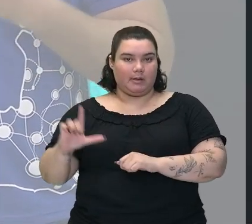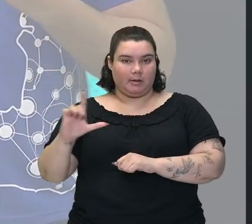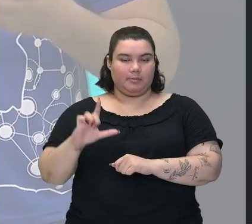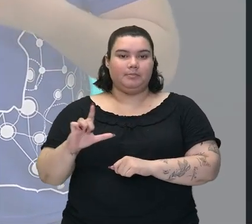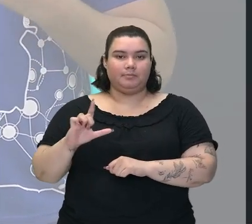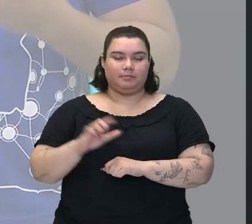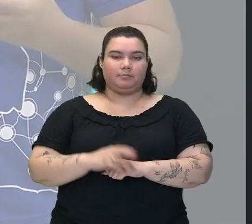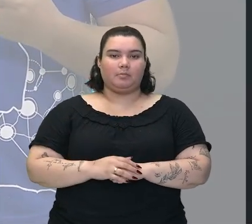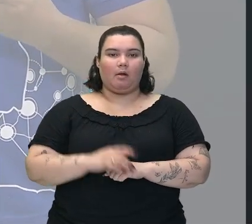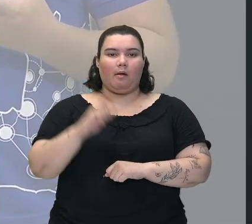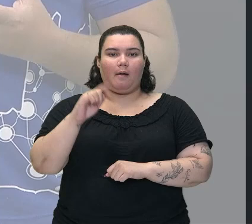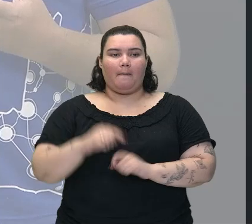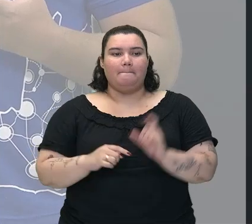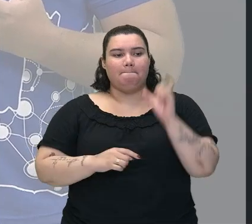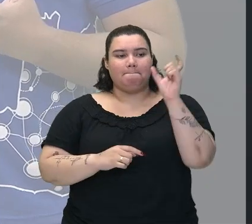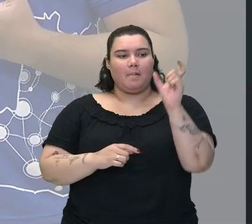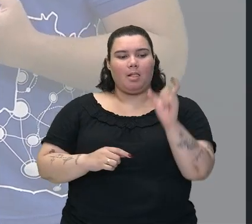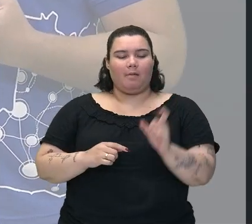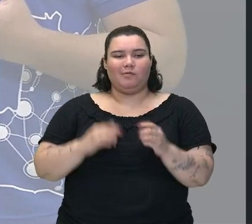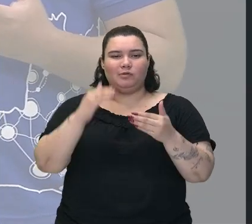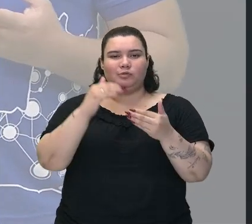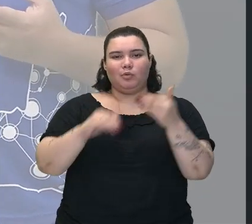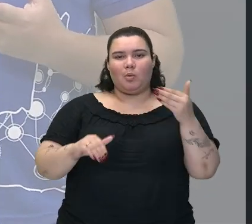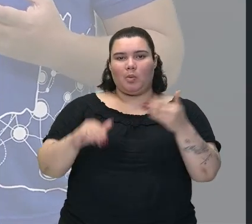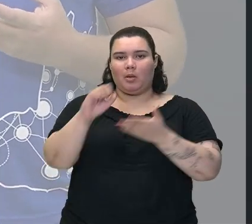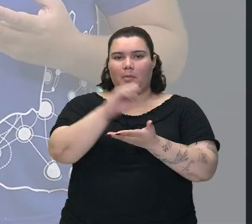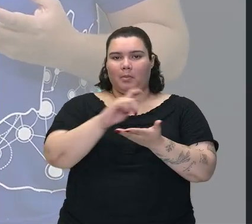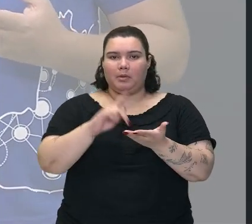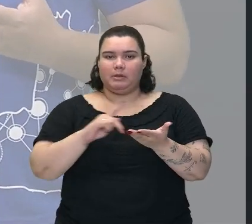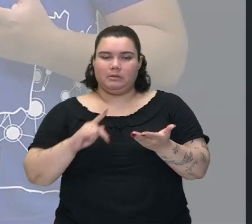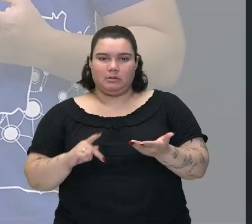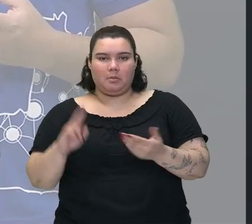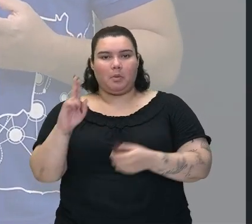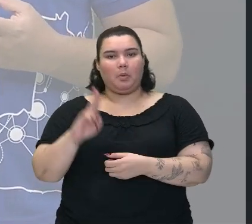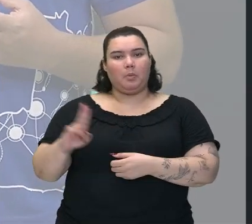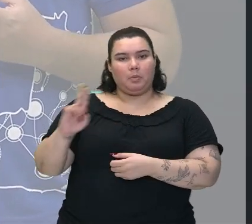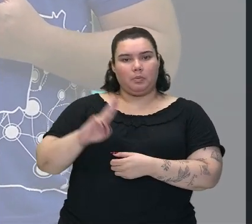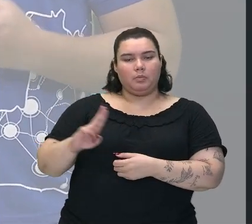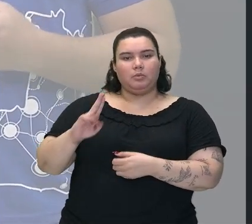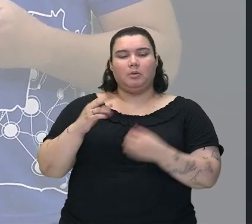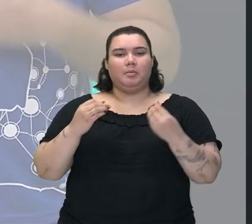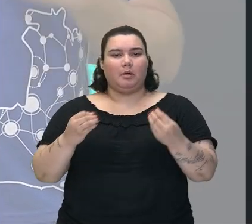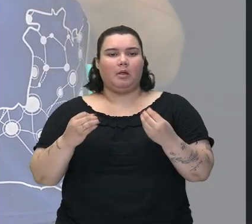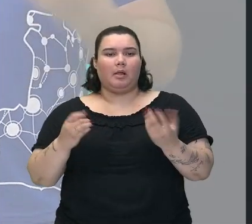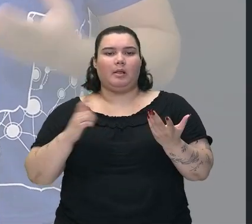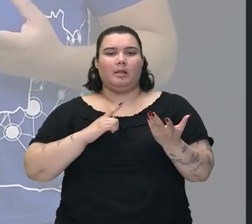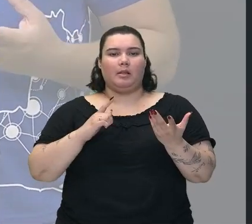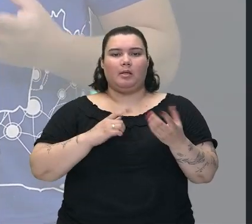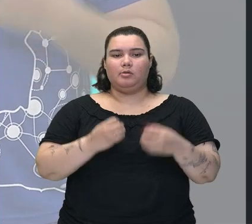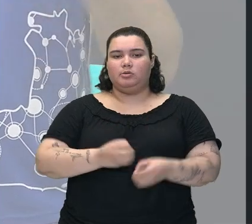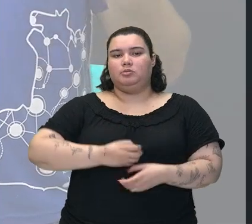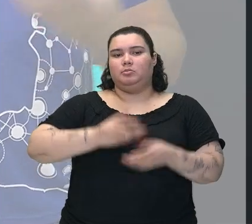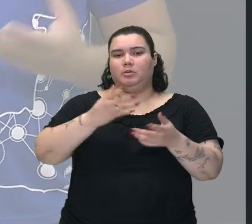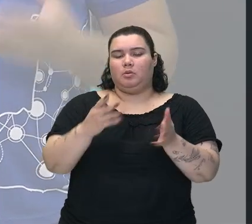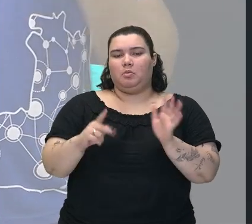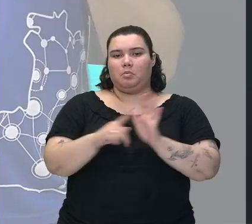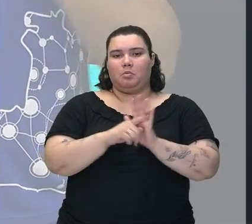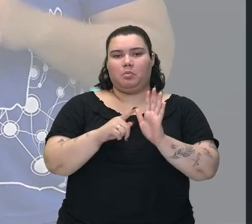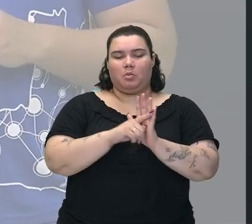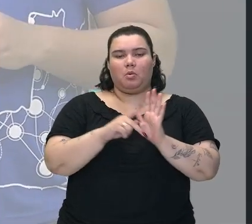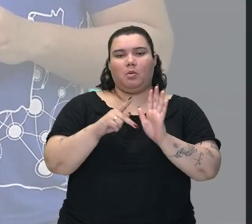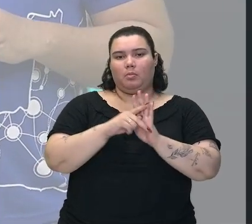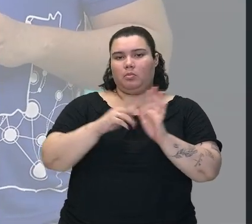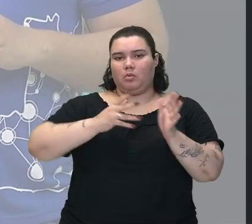São termos aí antipoéticos que ele vai fazer uso para fazer a expressão do eu lírico em seus textos, em seus